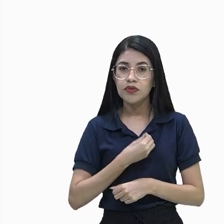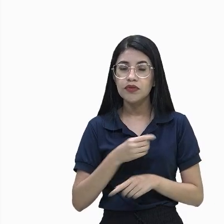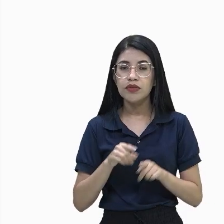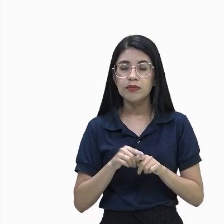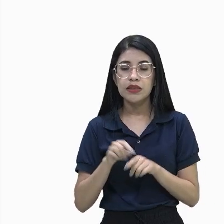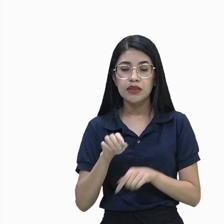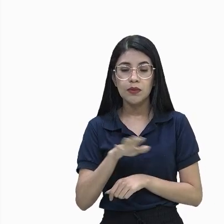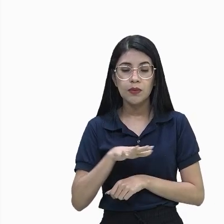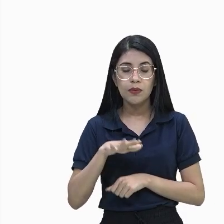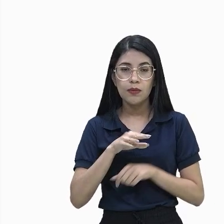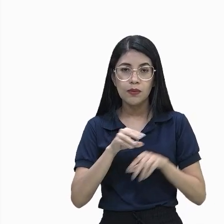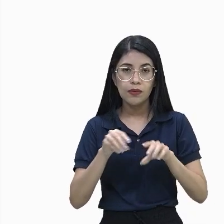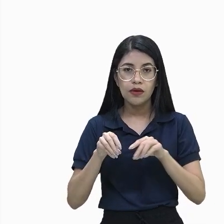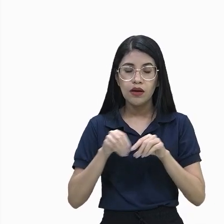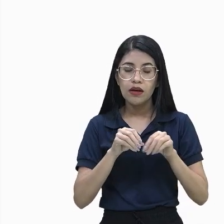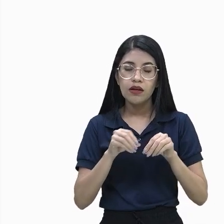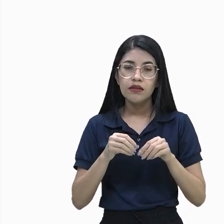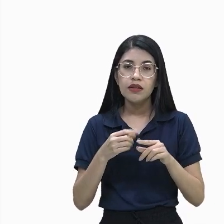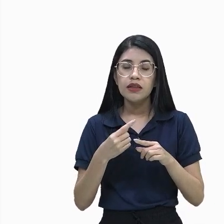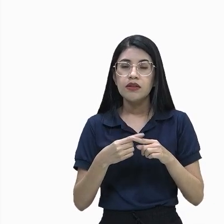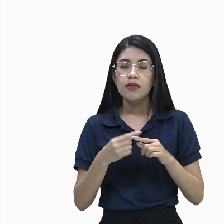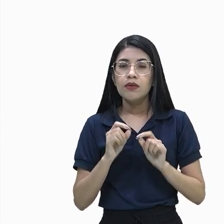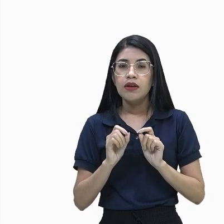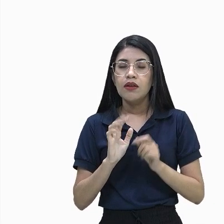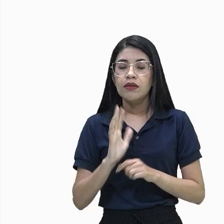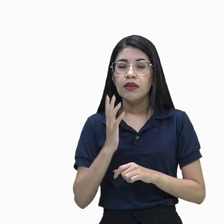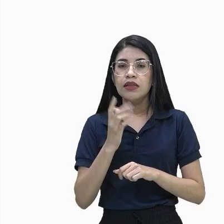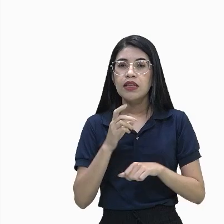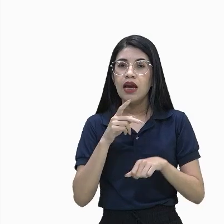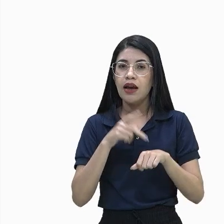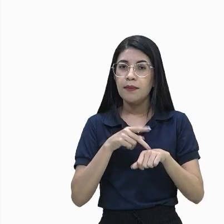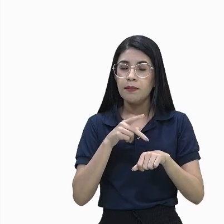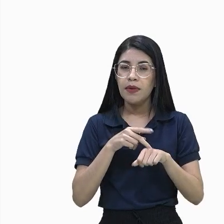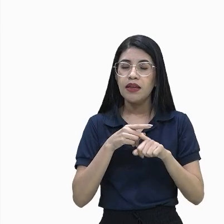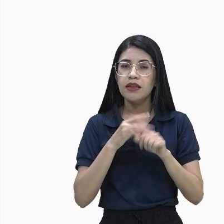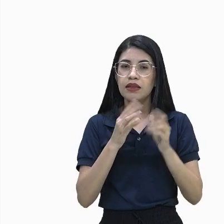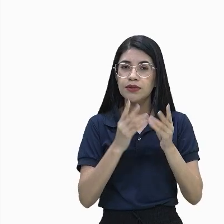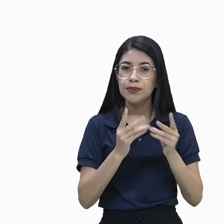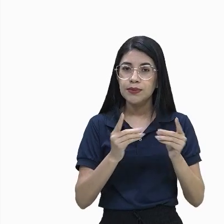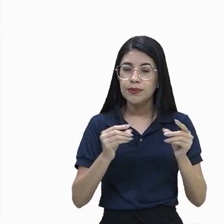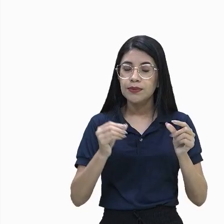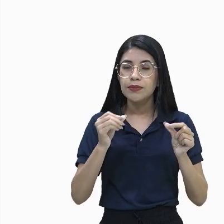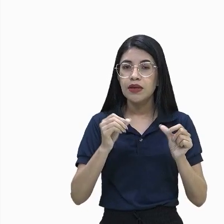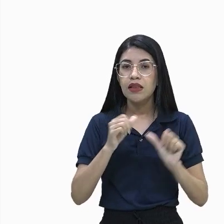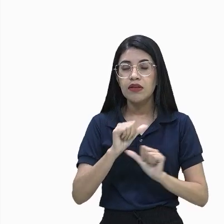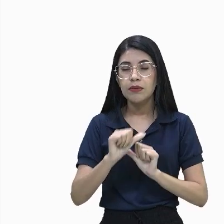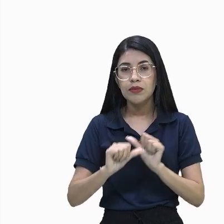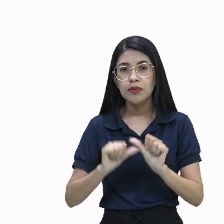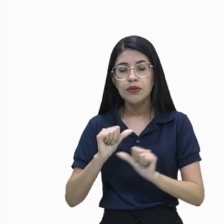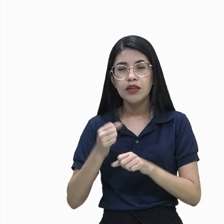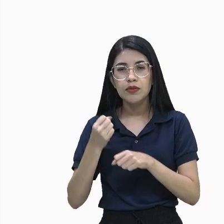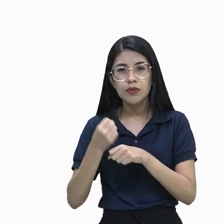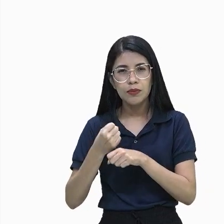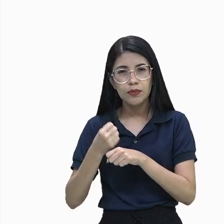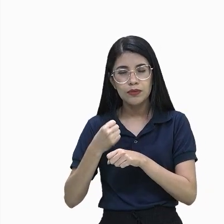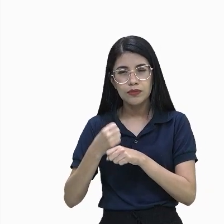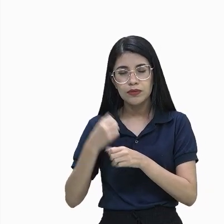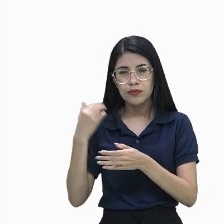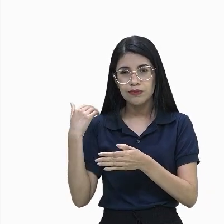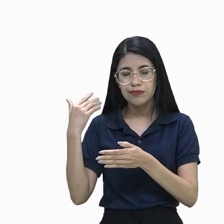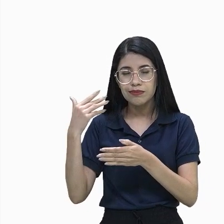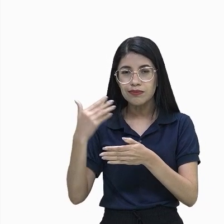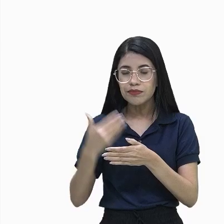é o produto do intemperismo das rochas, das mudanças das rochas, com o passar dos milhões de